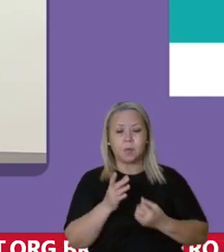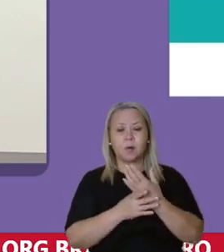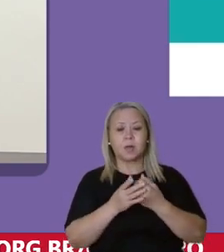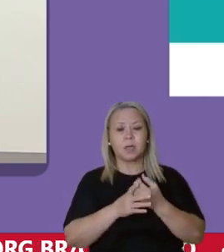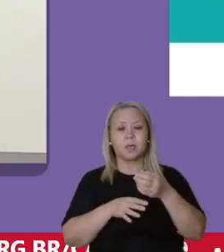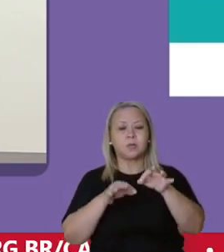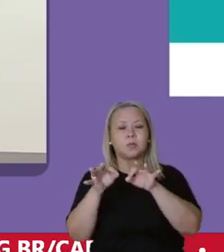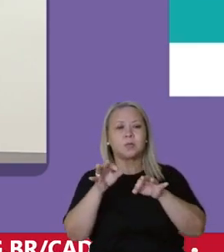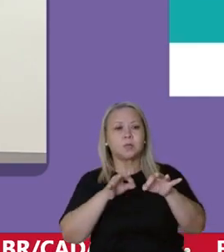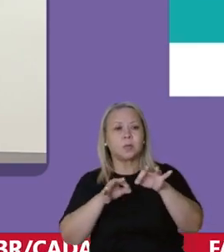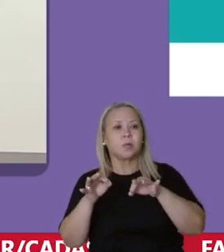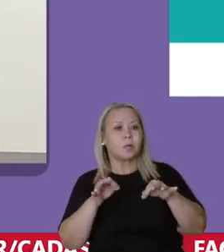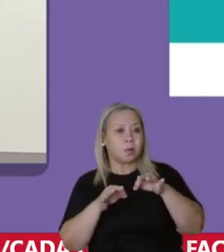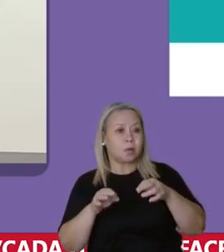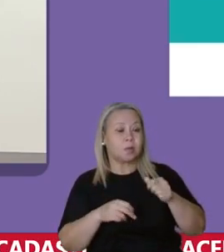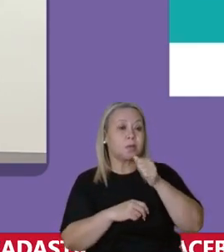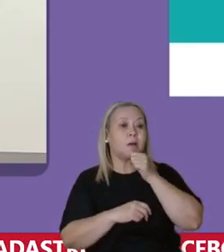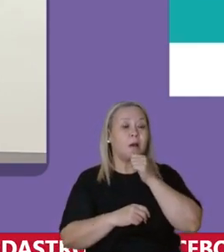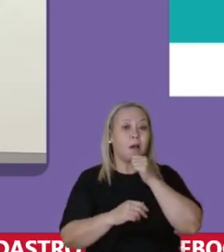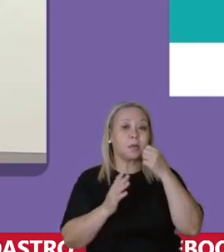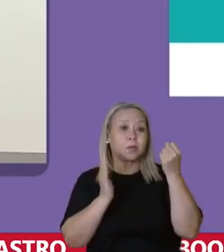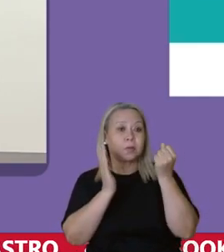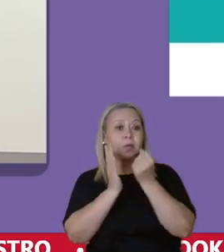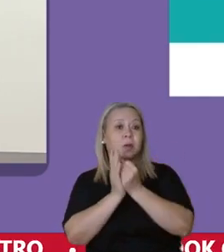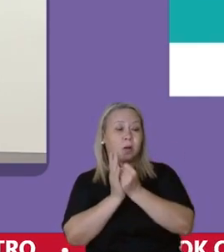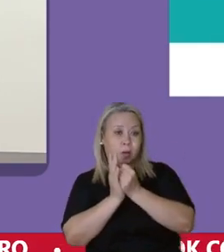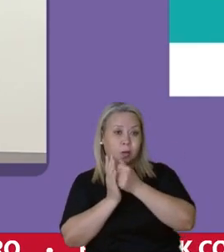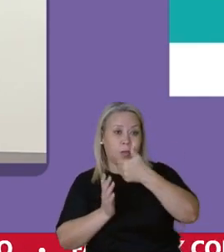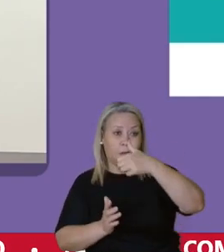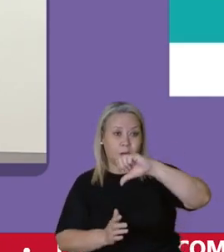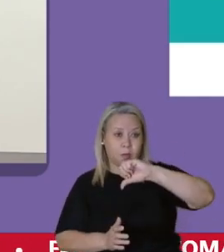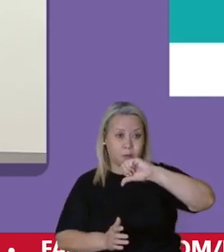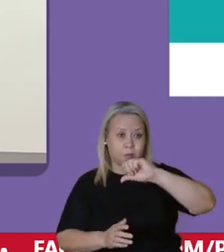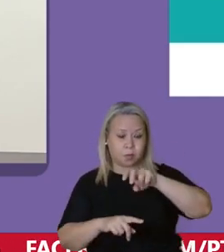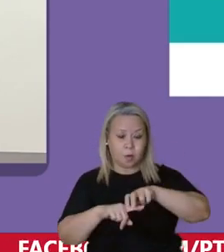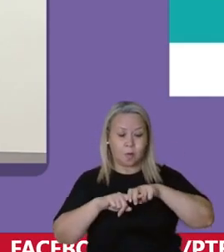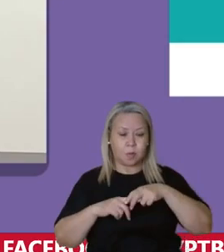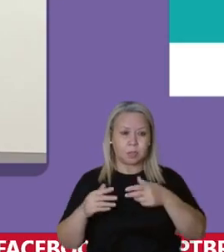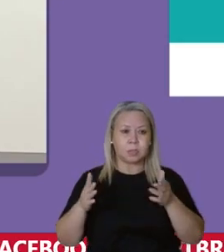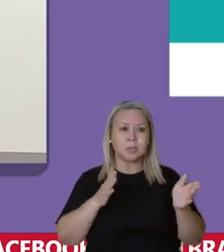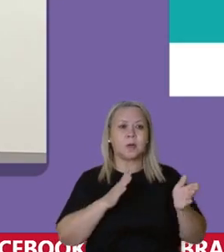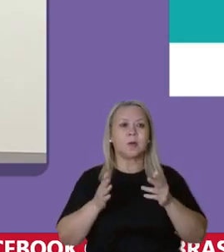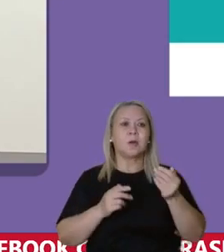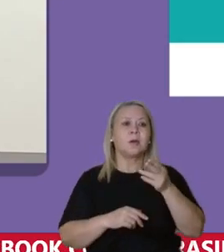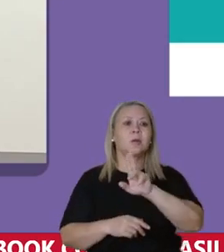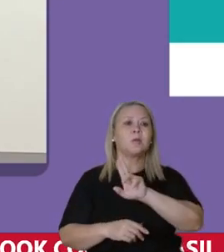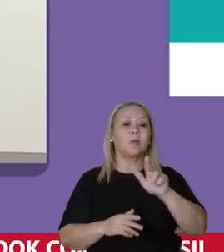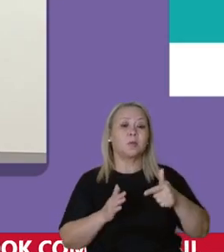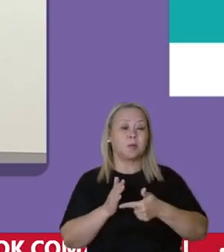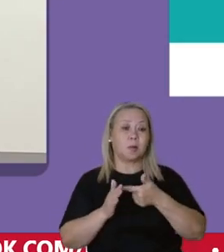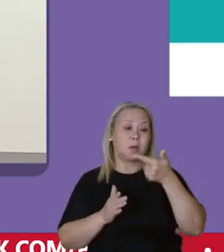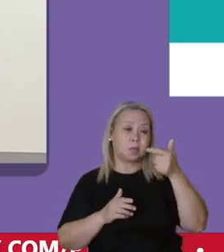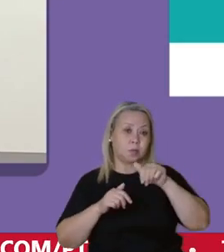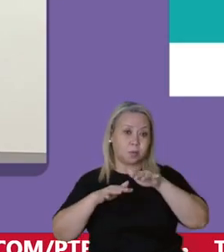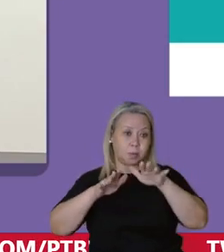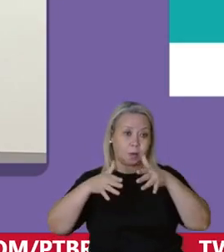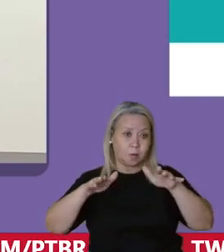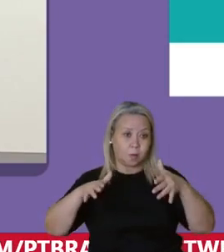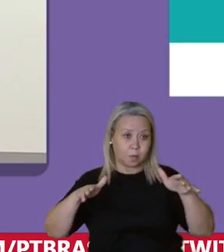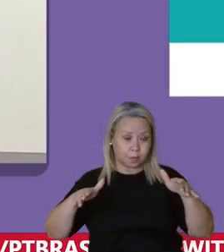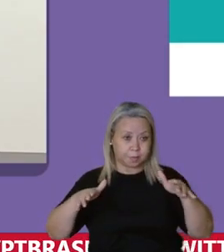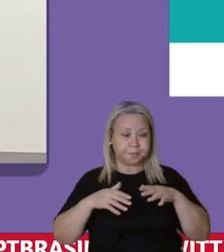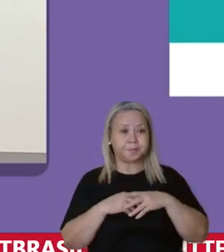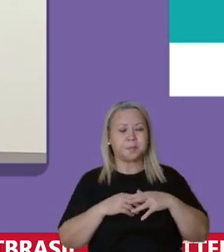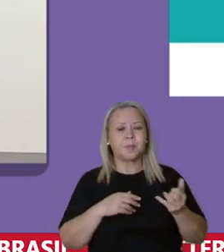maneira organizada ainda no século XIX. Por isso esse período é chamado de segunda onda. E é